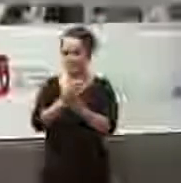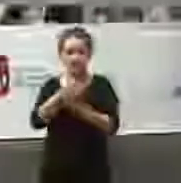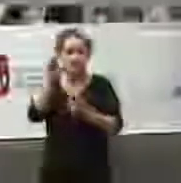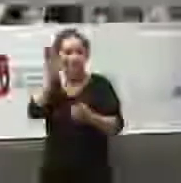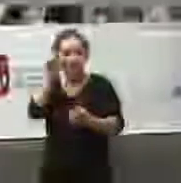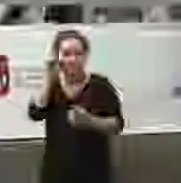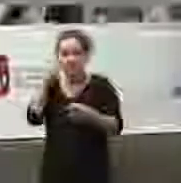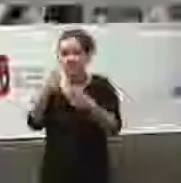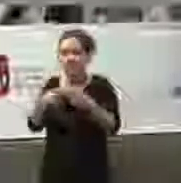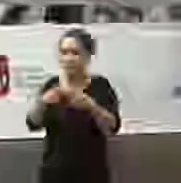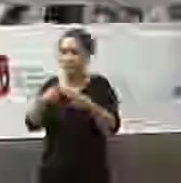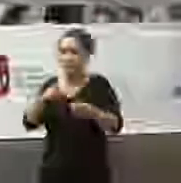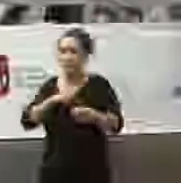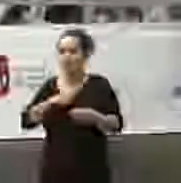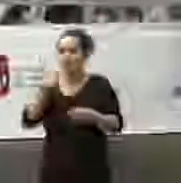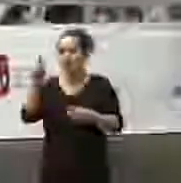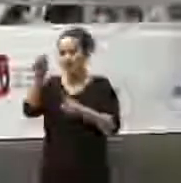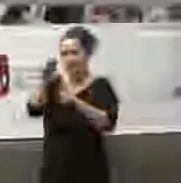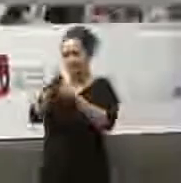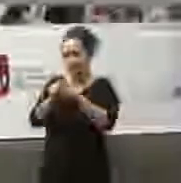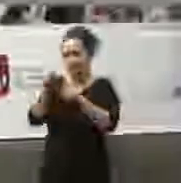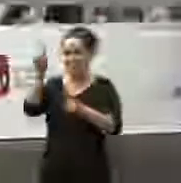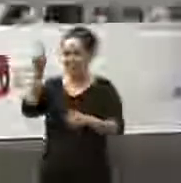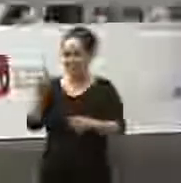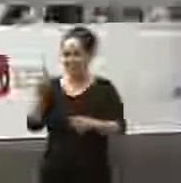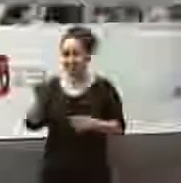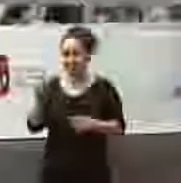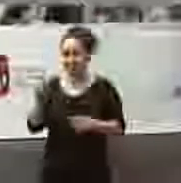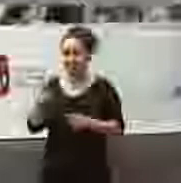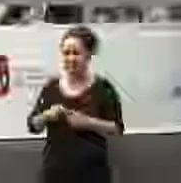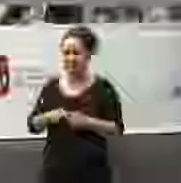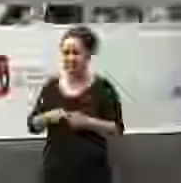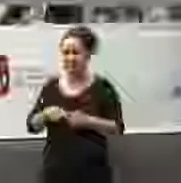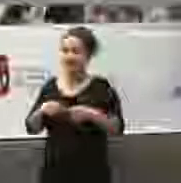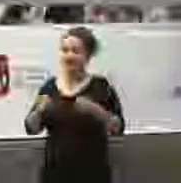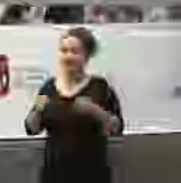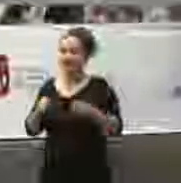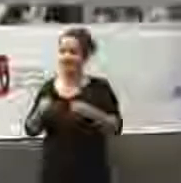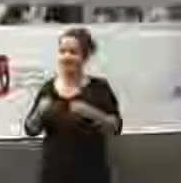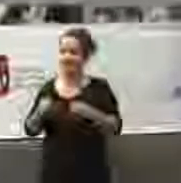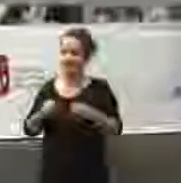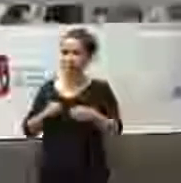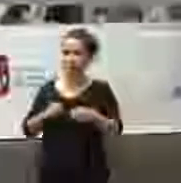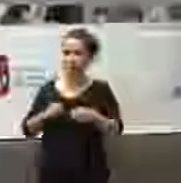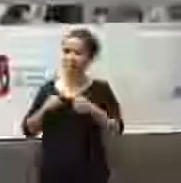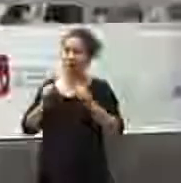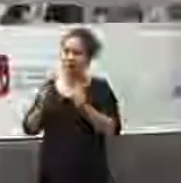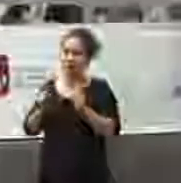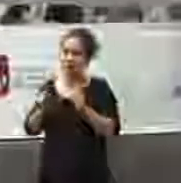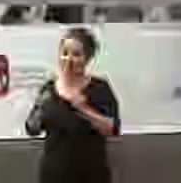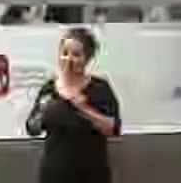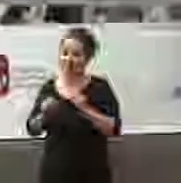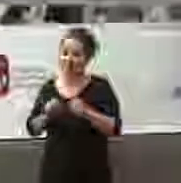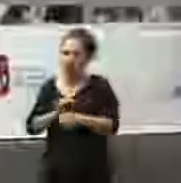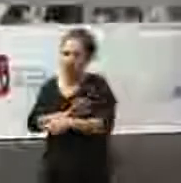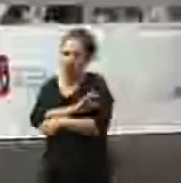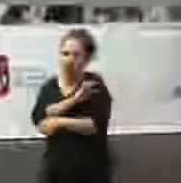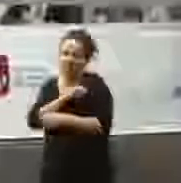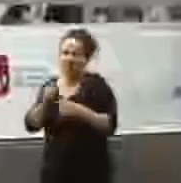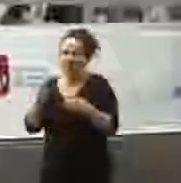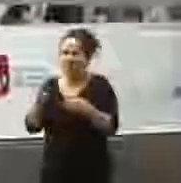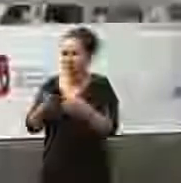porque eu tinha um mês de gestão e se me permitem ser um pouquinho técnico em relação à parte médica